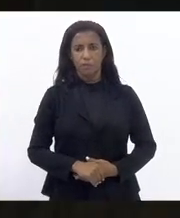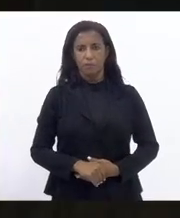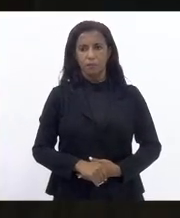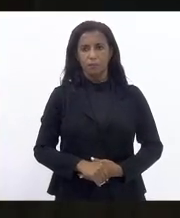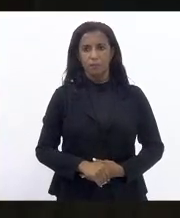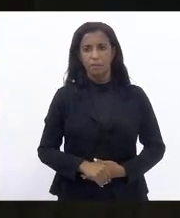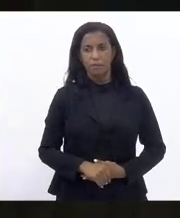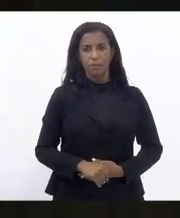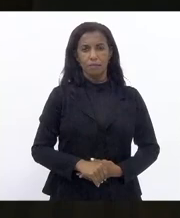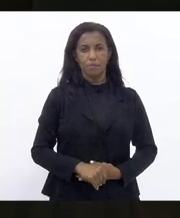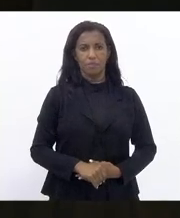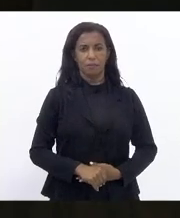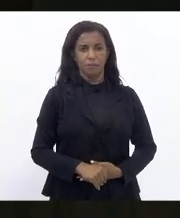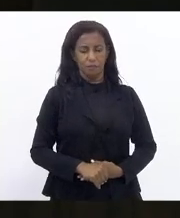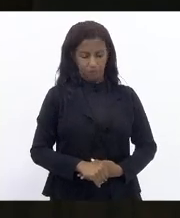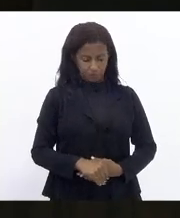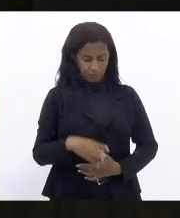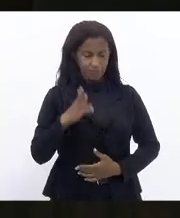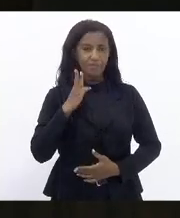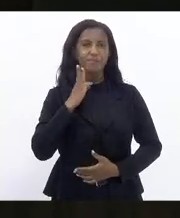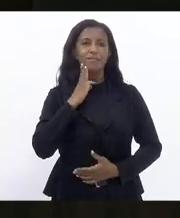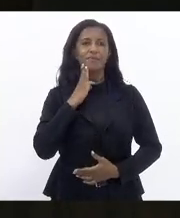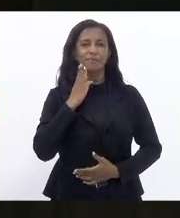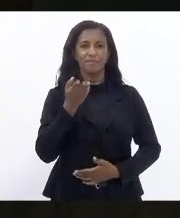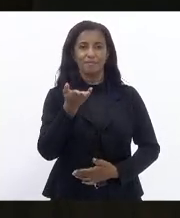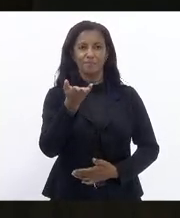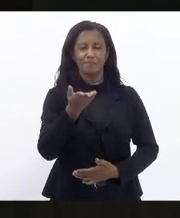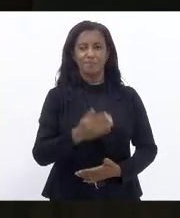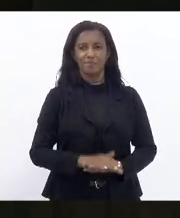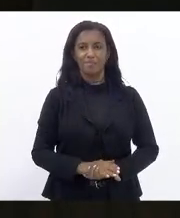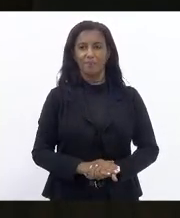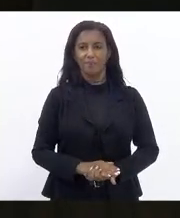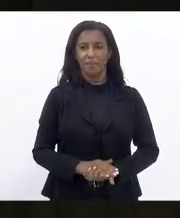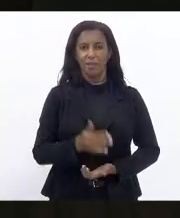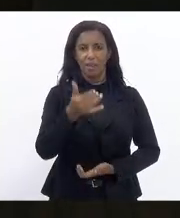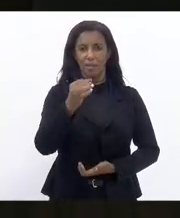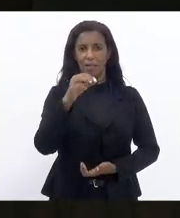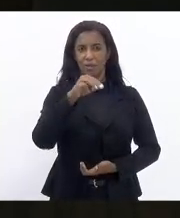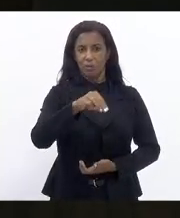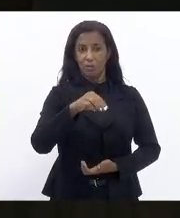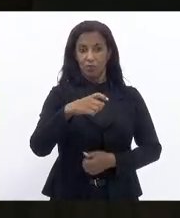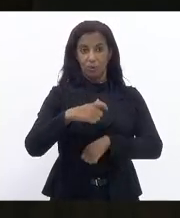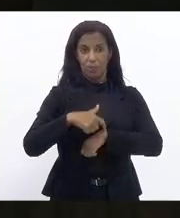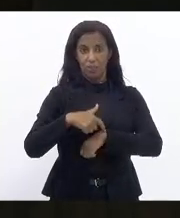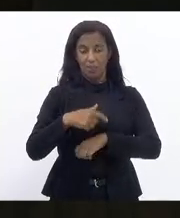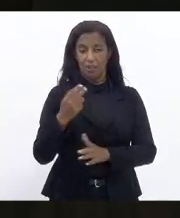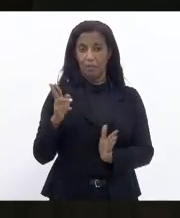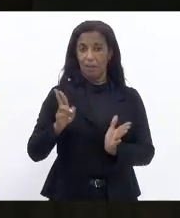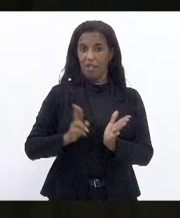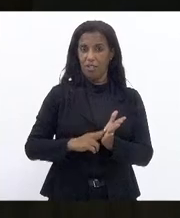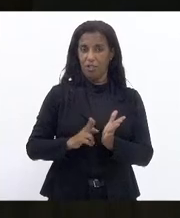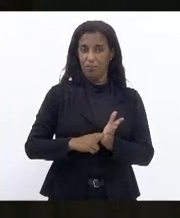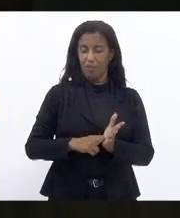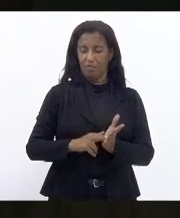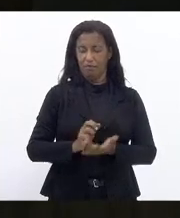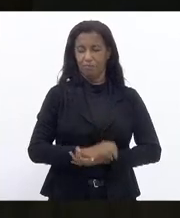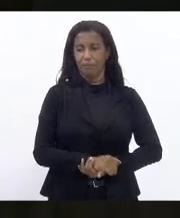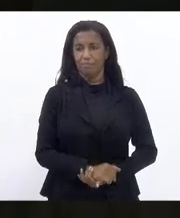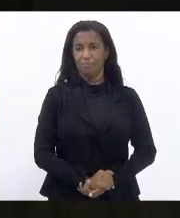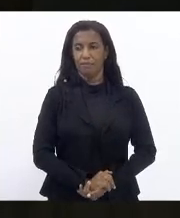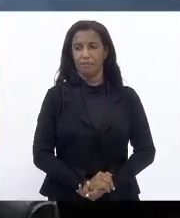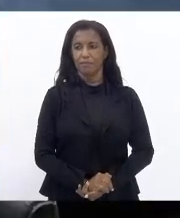Próximo orador inscrito é o nobre deputado Valdec Carneiro. Vossa Excelência dispõe de 10 minutos no tempo regimental.